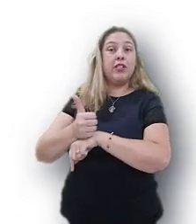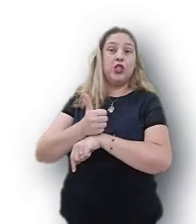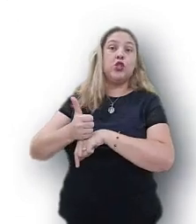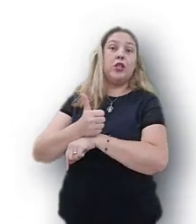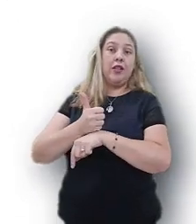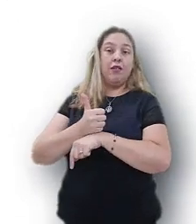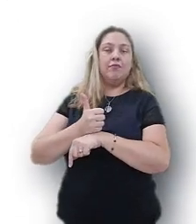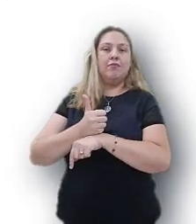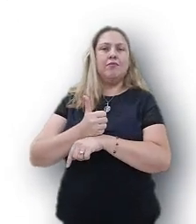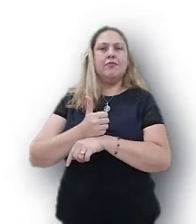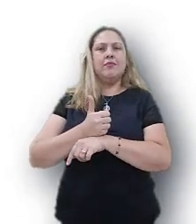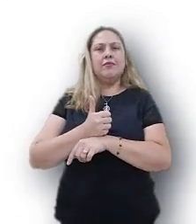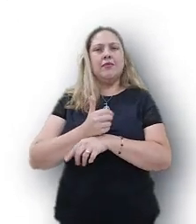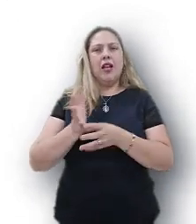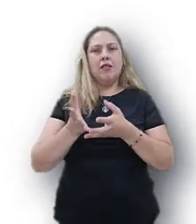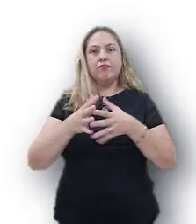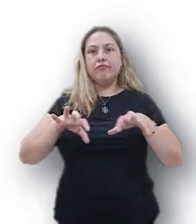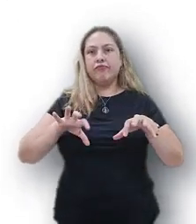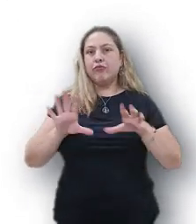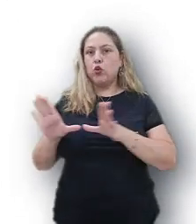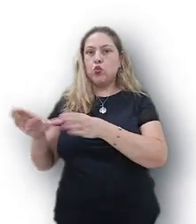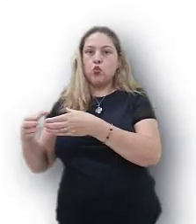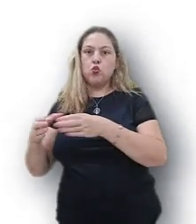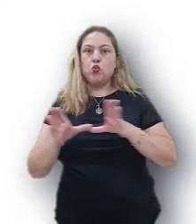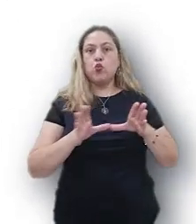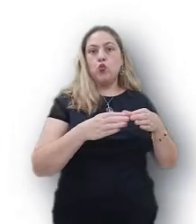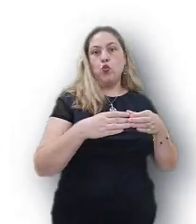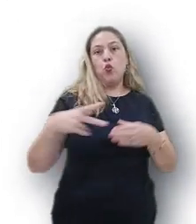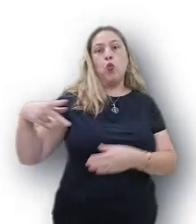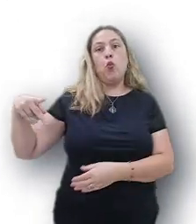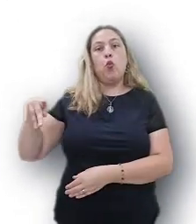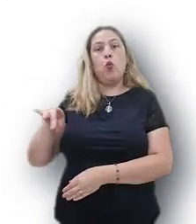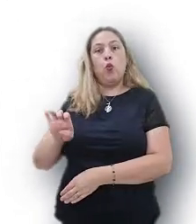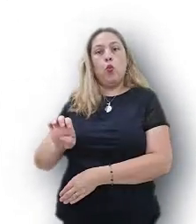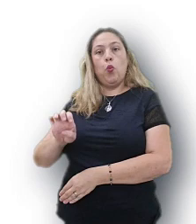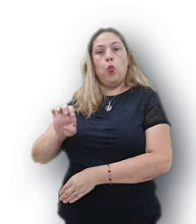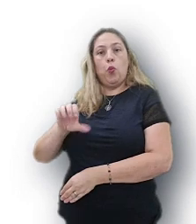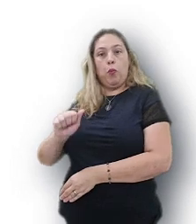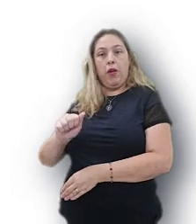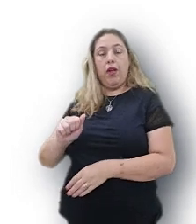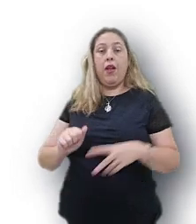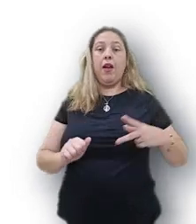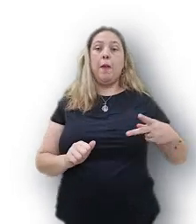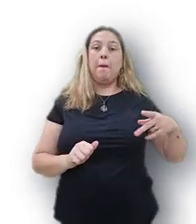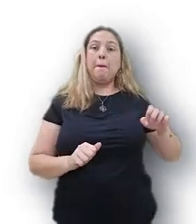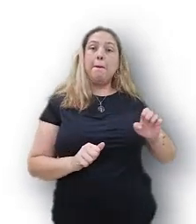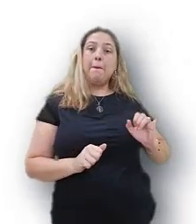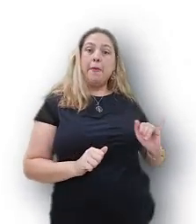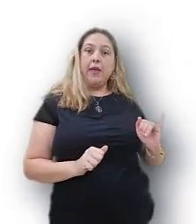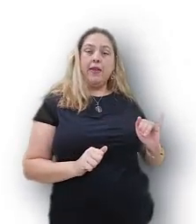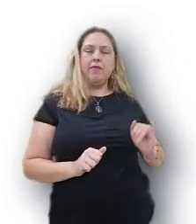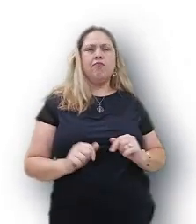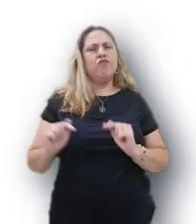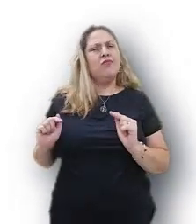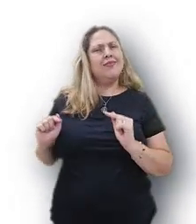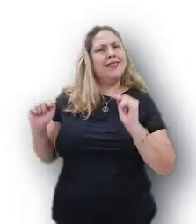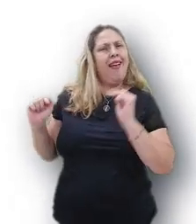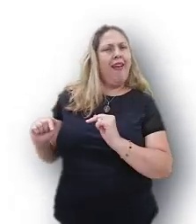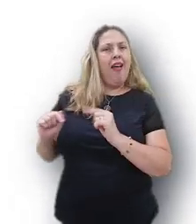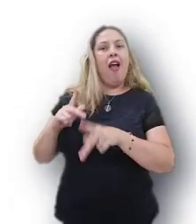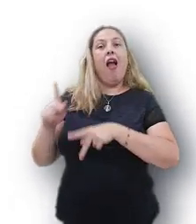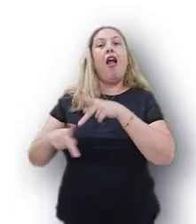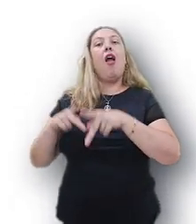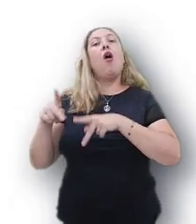A estrutura populacional, no aspecto de ocupação profissional, por sua vez, se divide em dois grandes